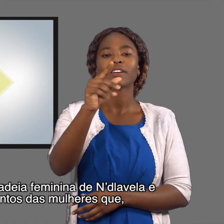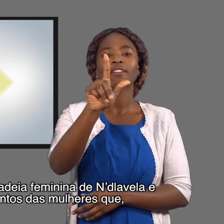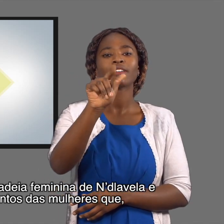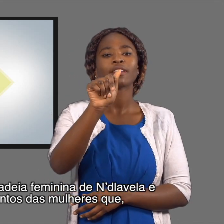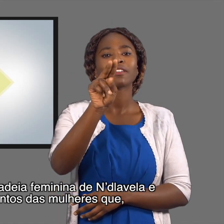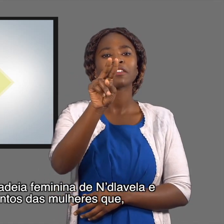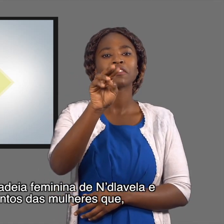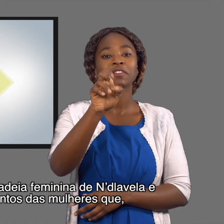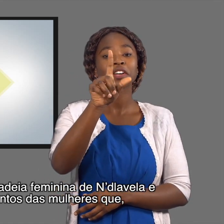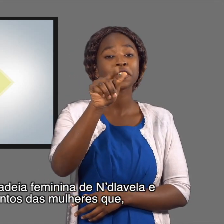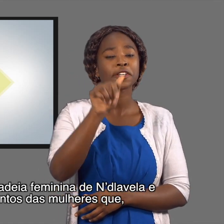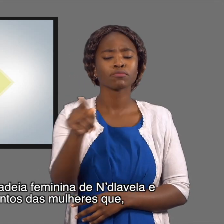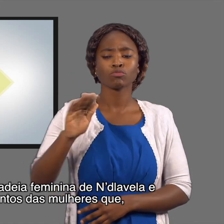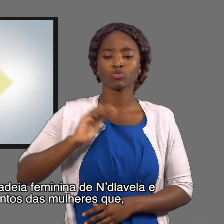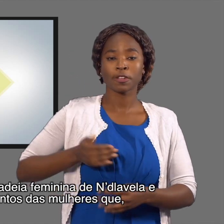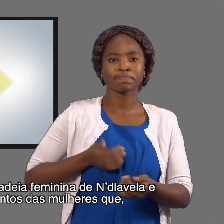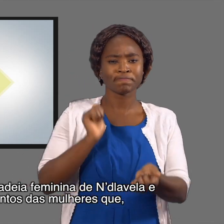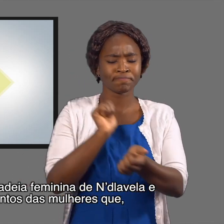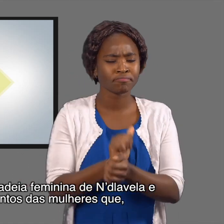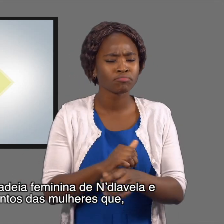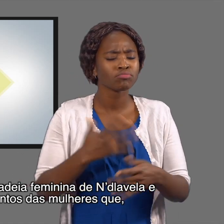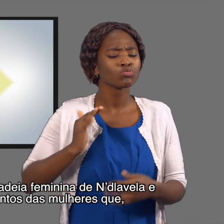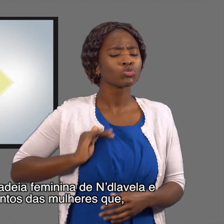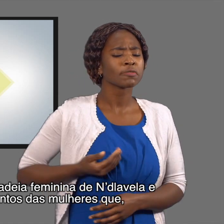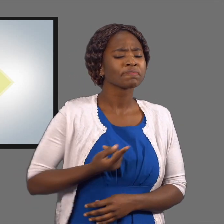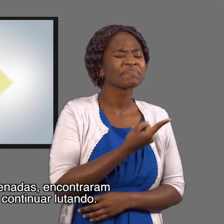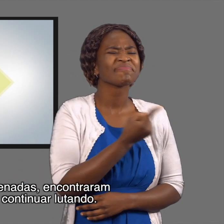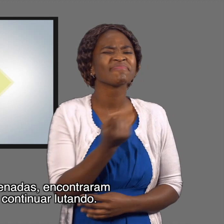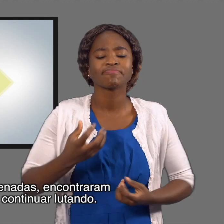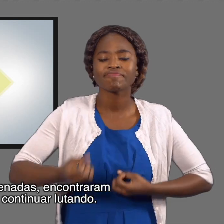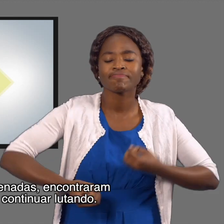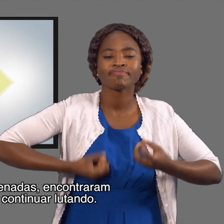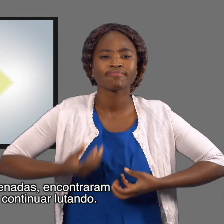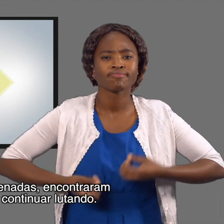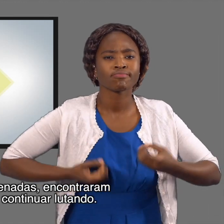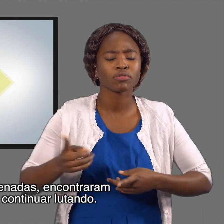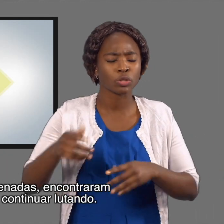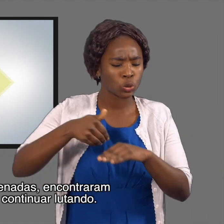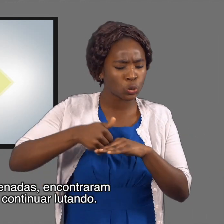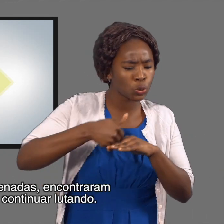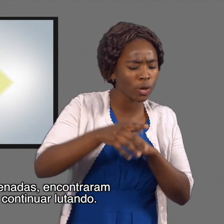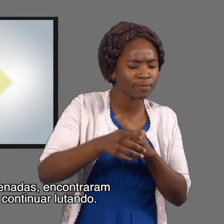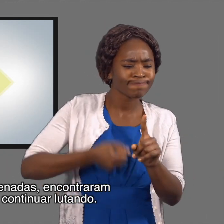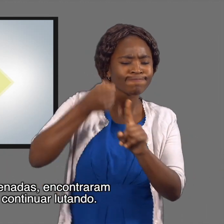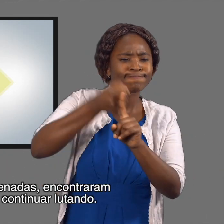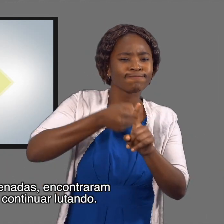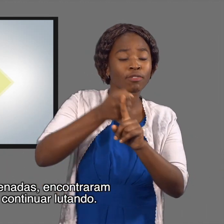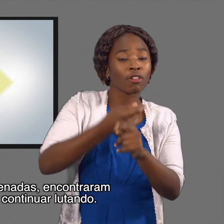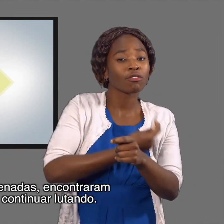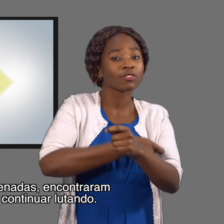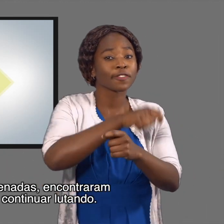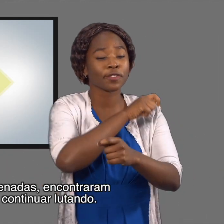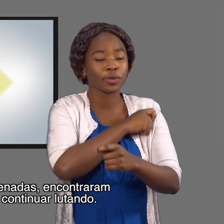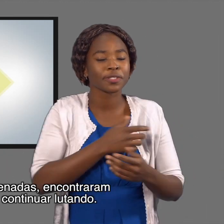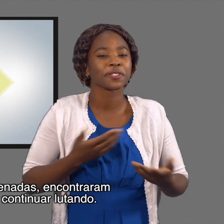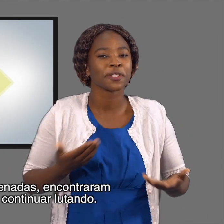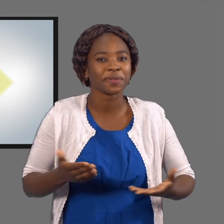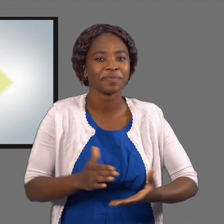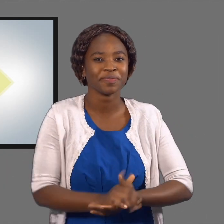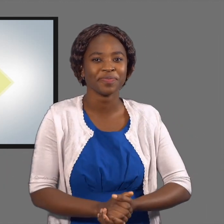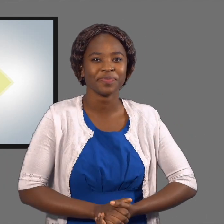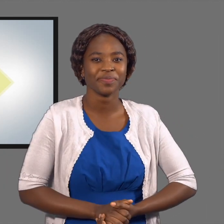Incavela e traz os depoimentos das mulheres que, estando condenadas, encontraram forças para continuar lutando.